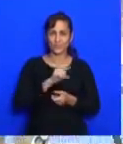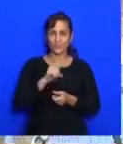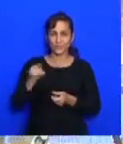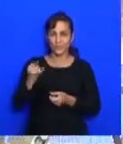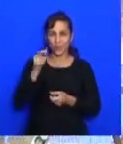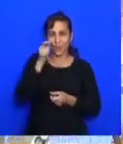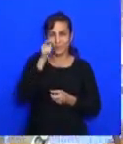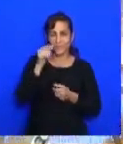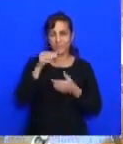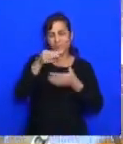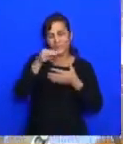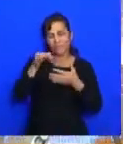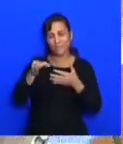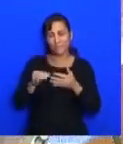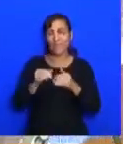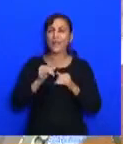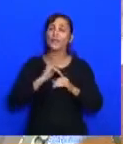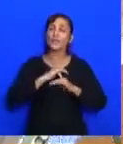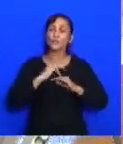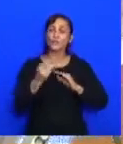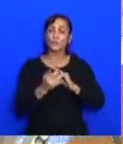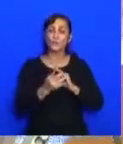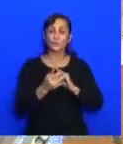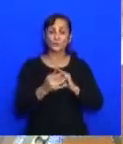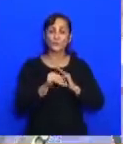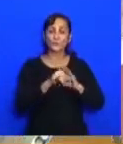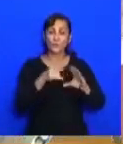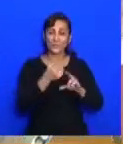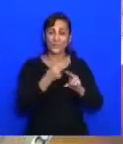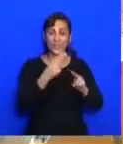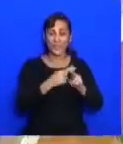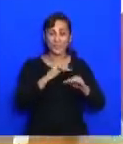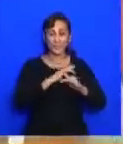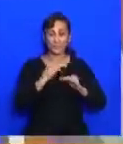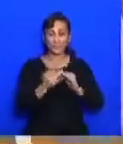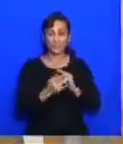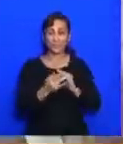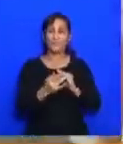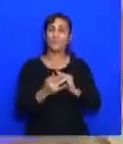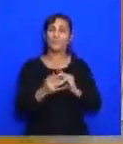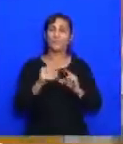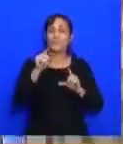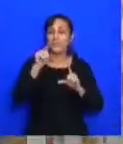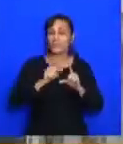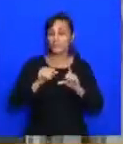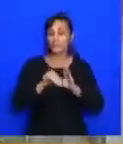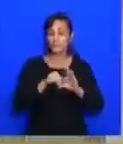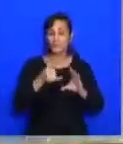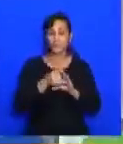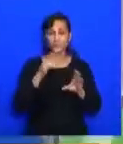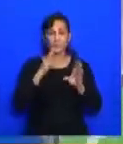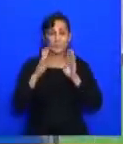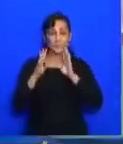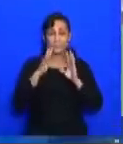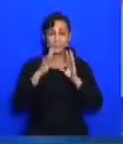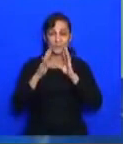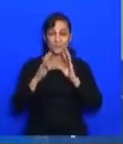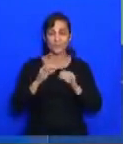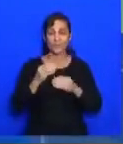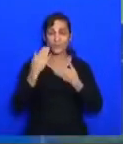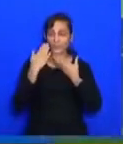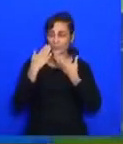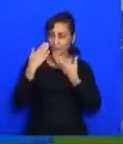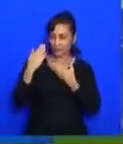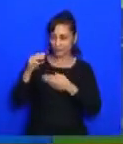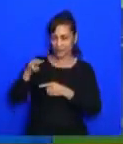Você observando cada detalhe por meio do canal da Caixa no YouTube e dos perfis da Rede TV no YouTube e no Facebook.